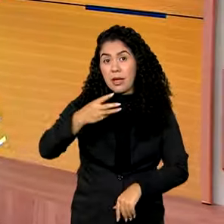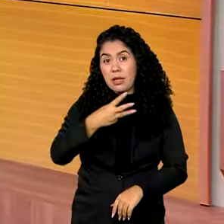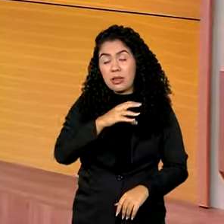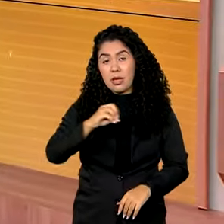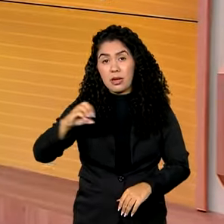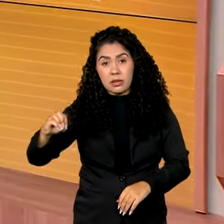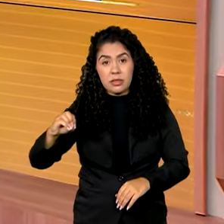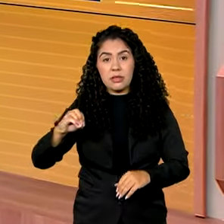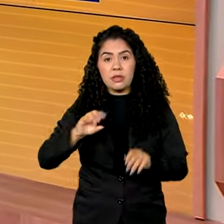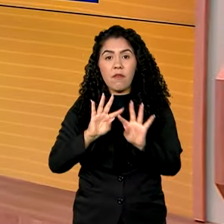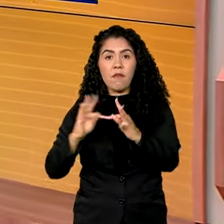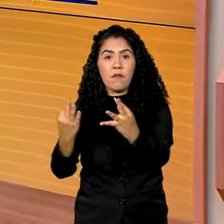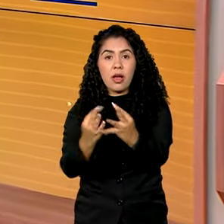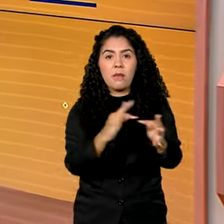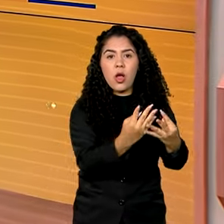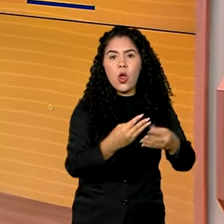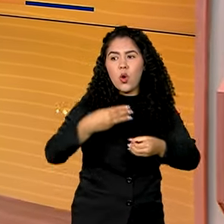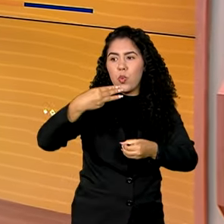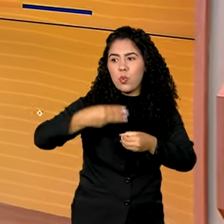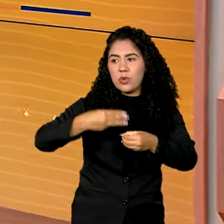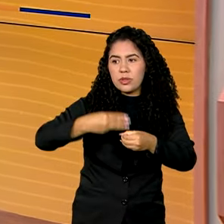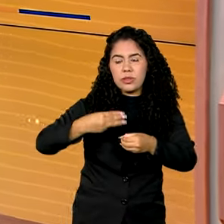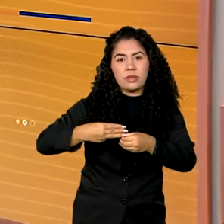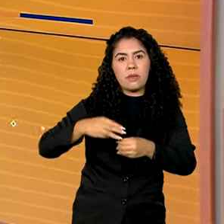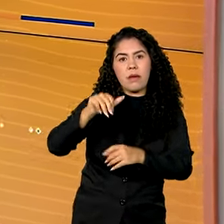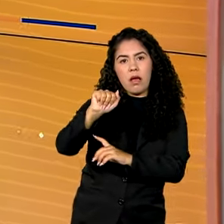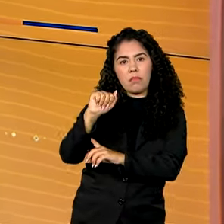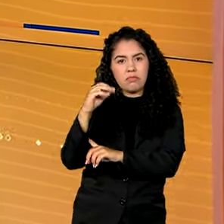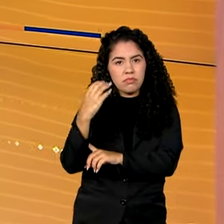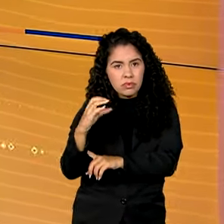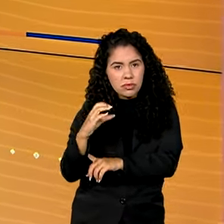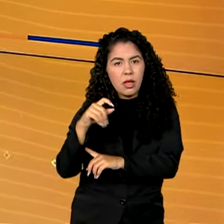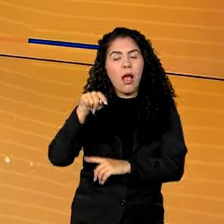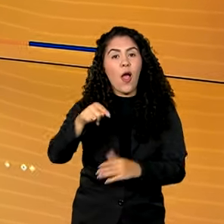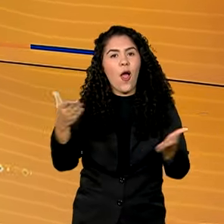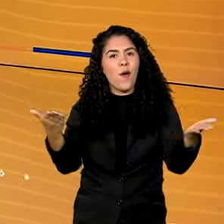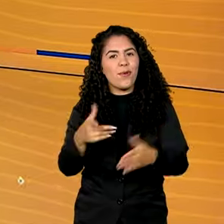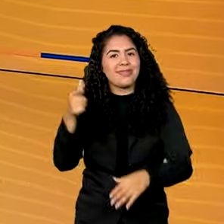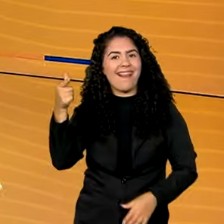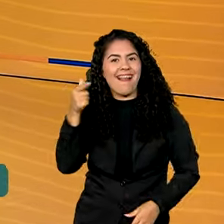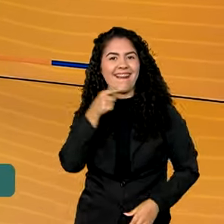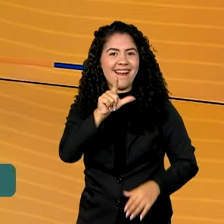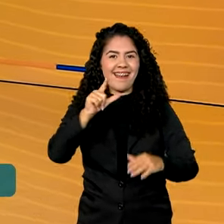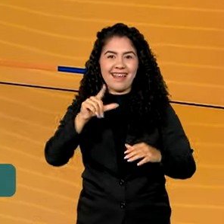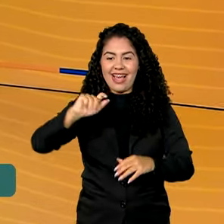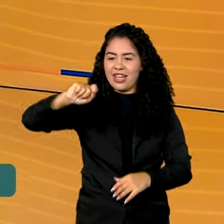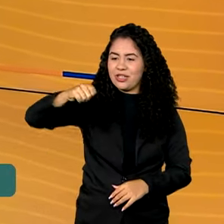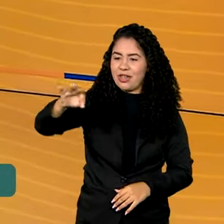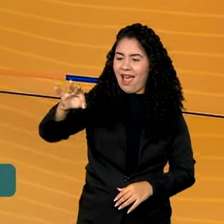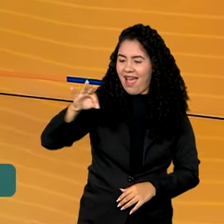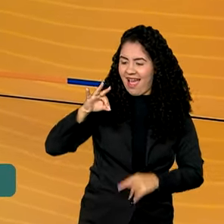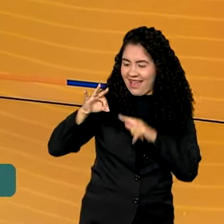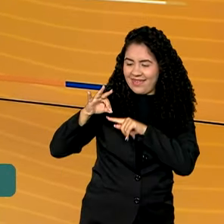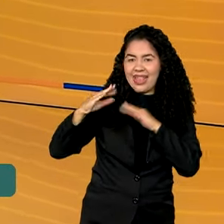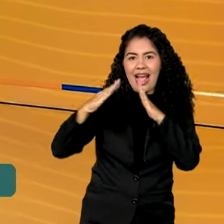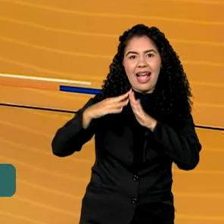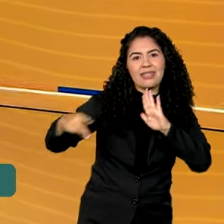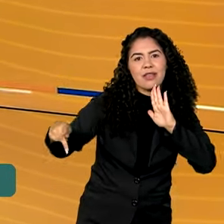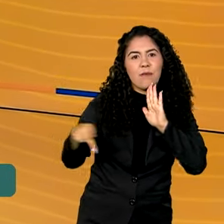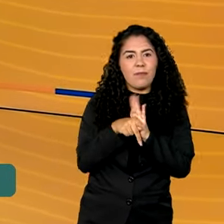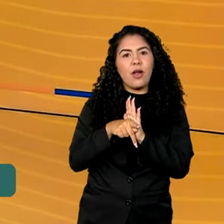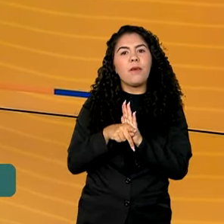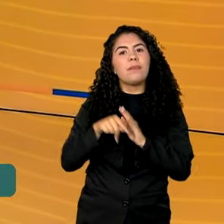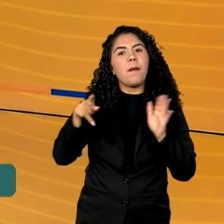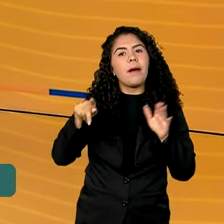município de Açailândia, no Maranhão, recebem hoje as chaves da casa própria em evento com a presença do ministro da cidade, Jader